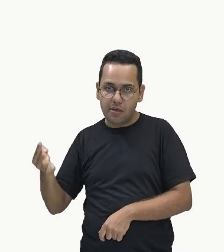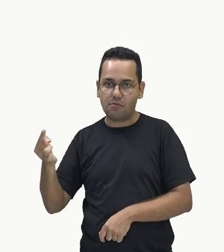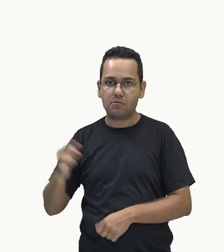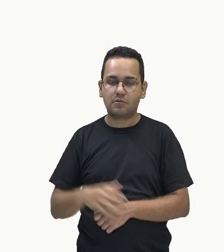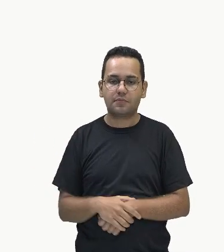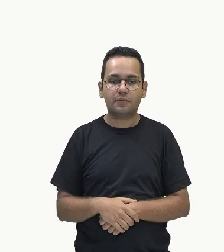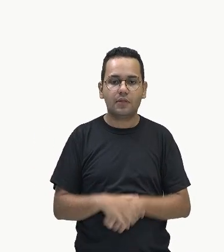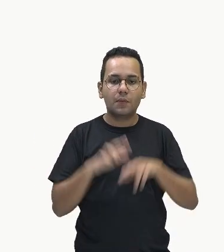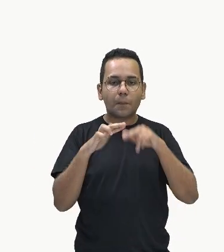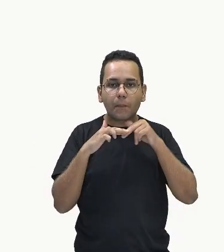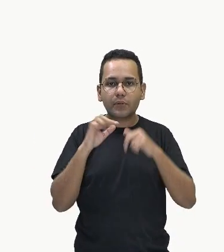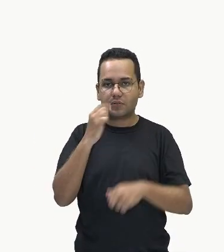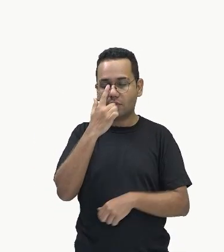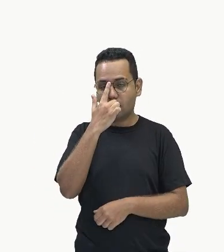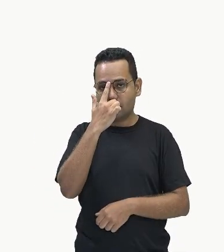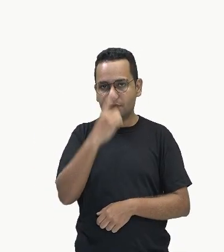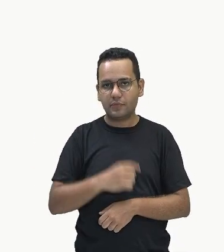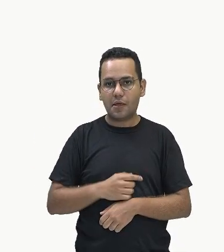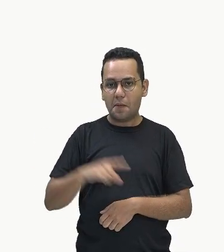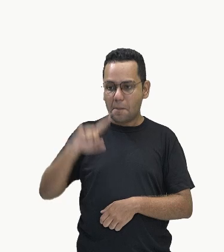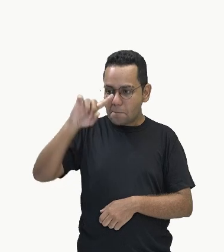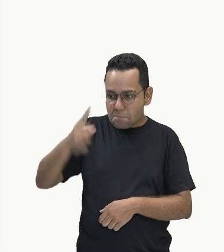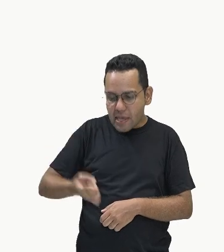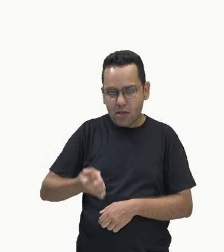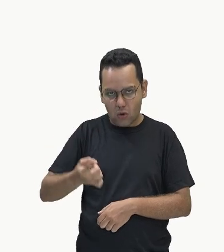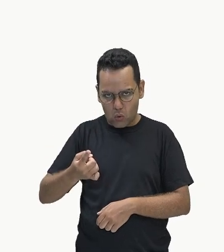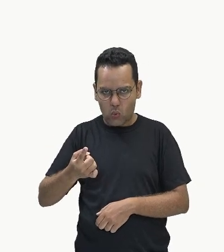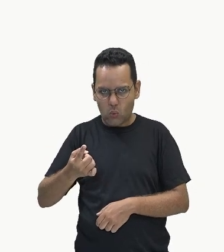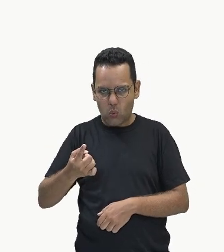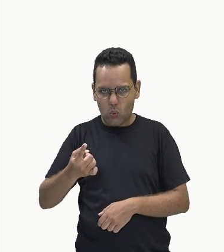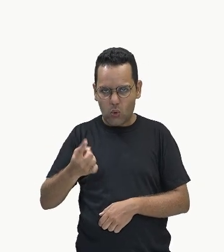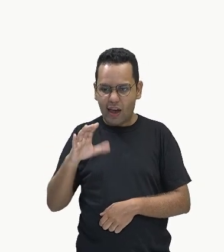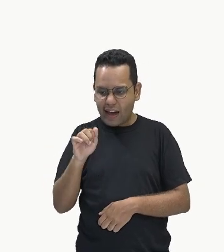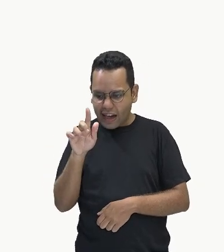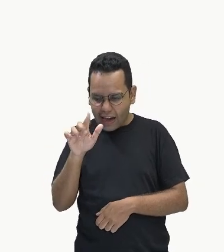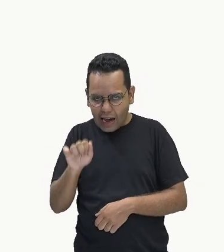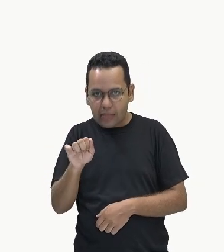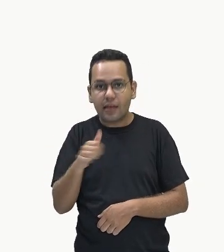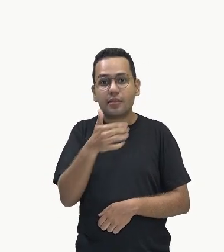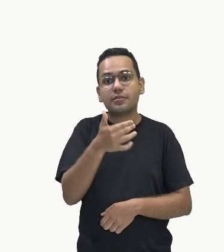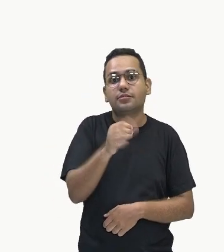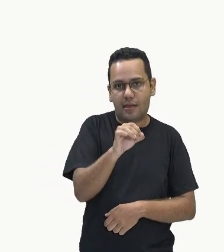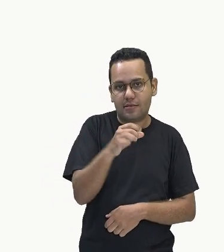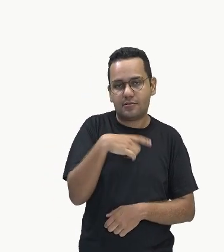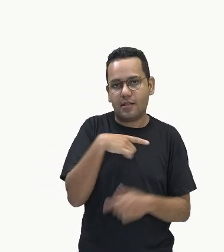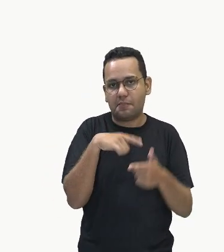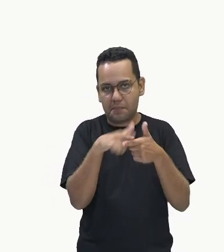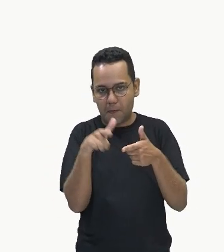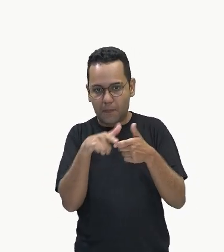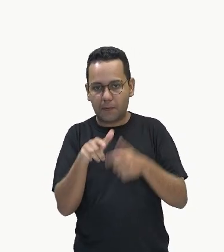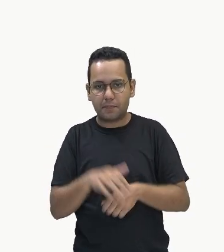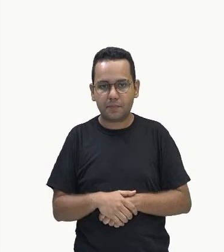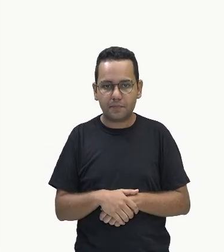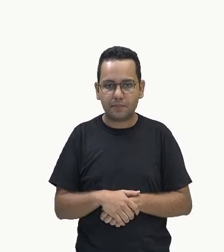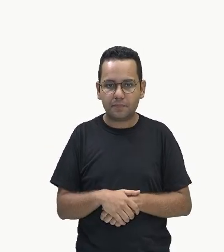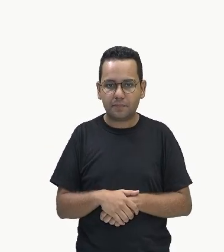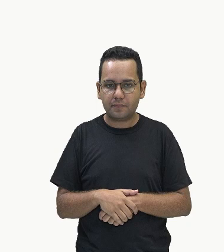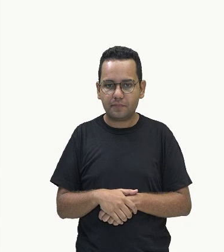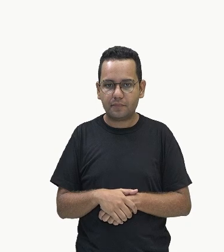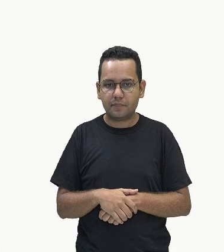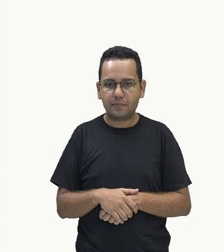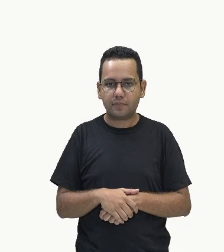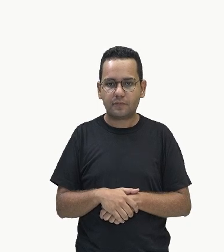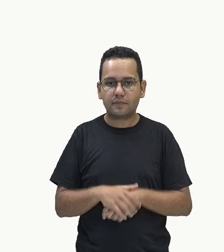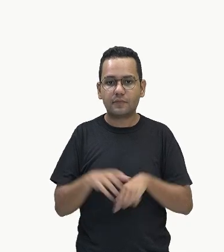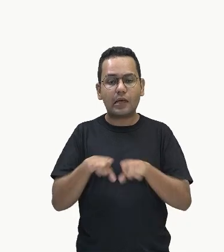1000, 10 estão com defeitos, em 10 mil, seria quantas? Seriam 100